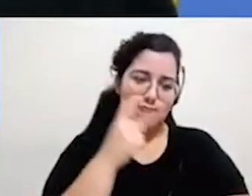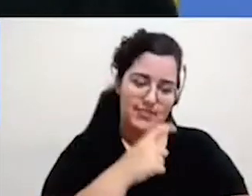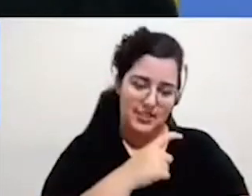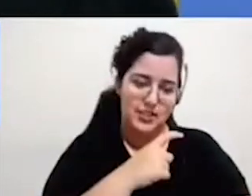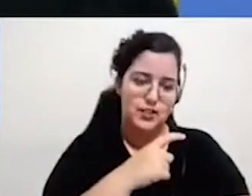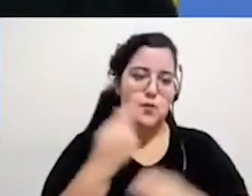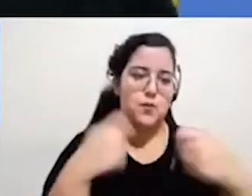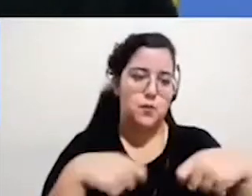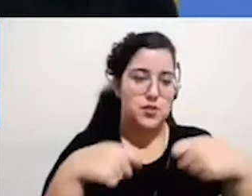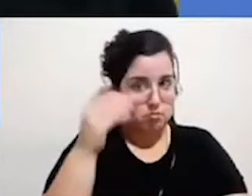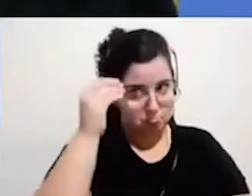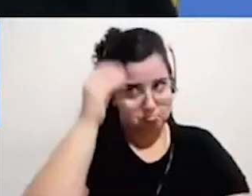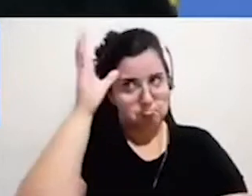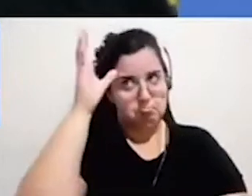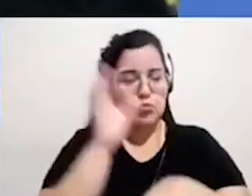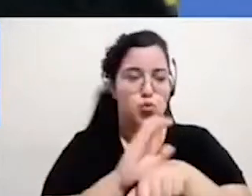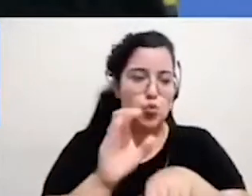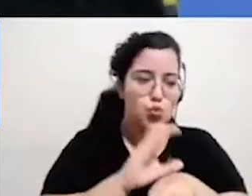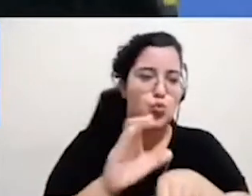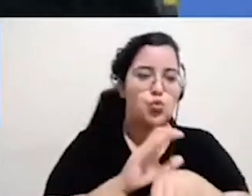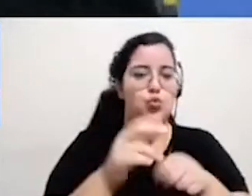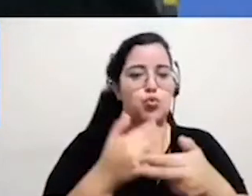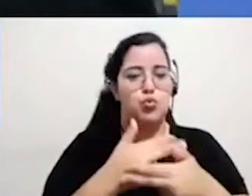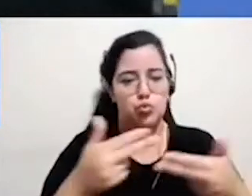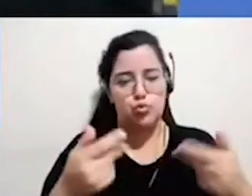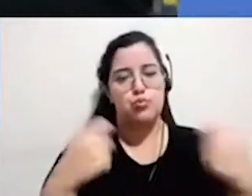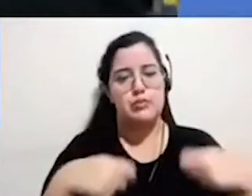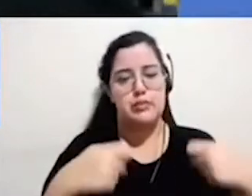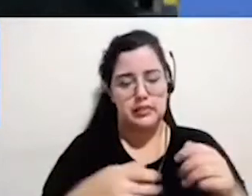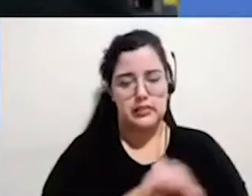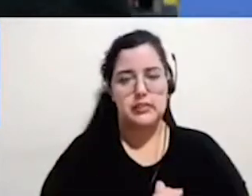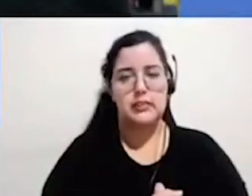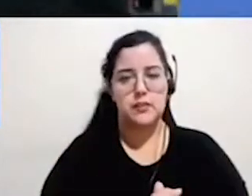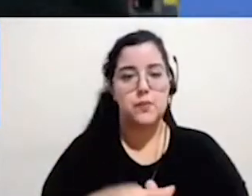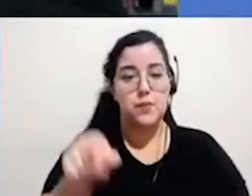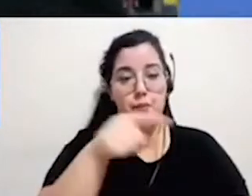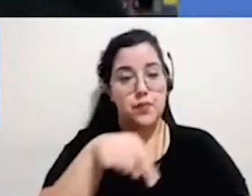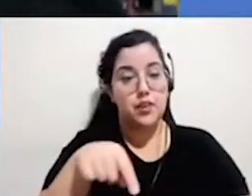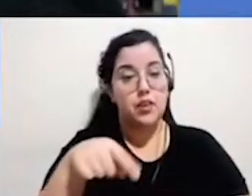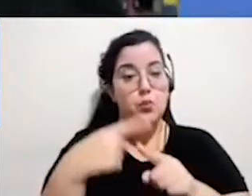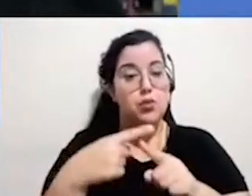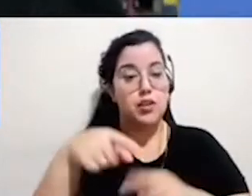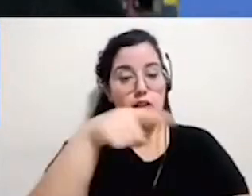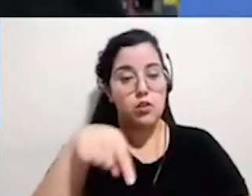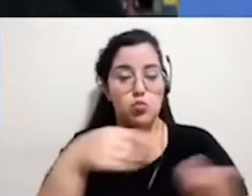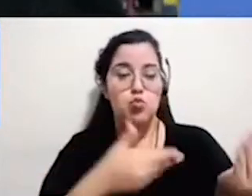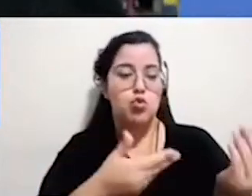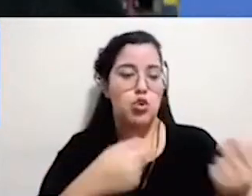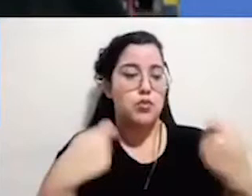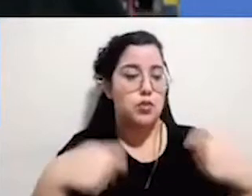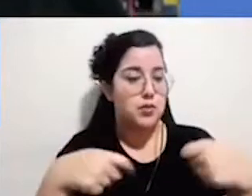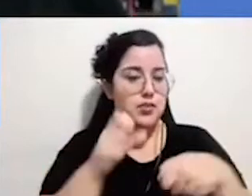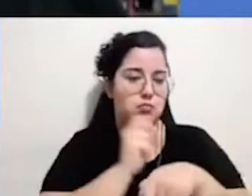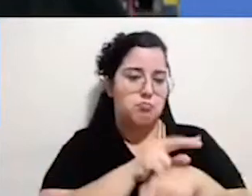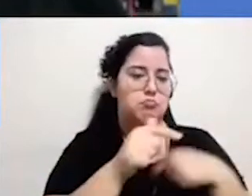o upskilling, reskilling e o skilling. Toda uma geração.